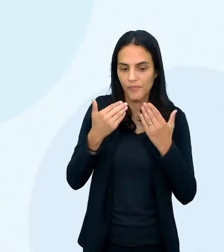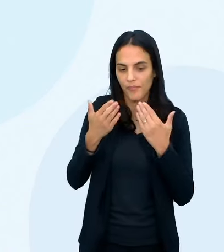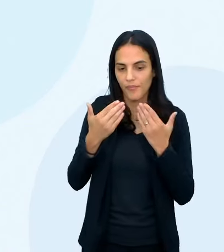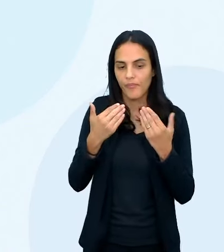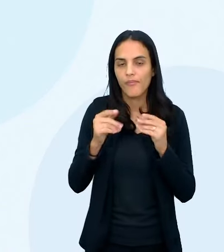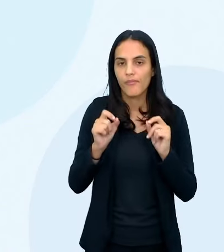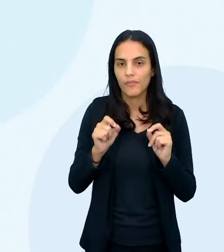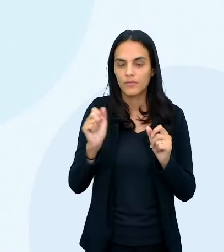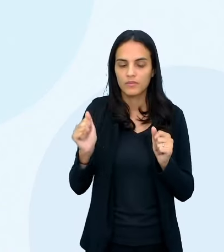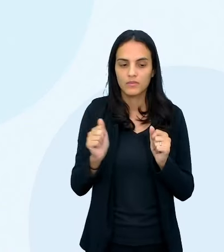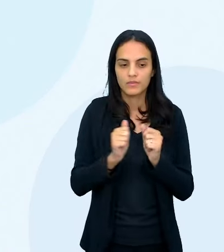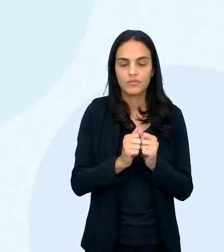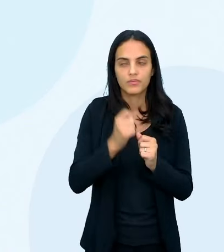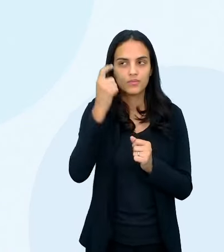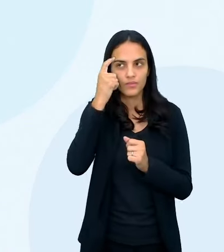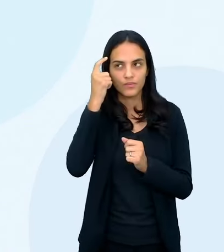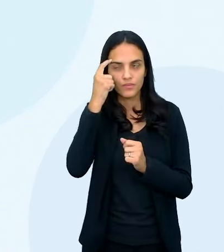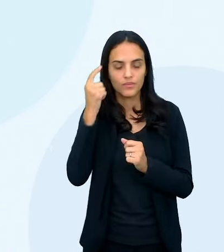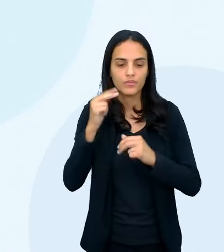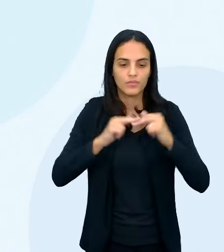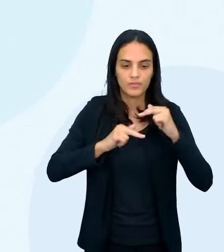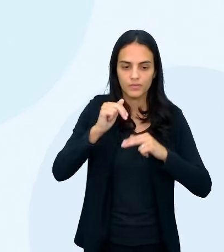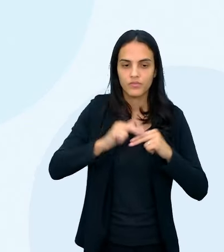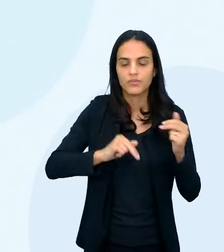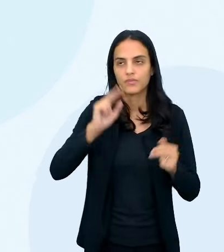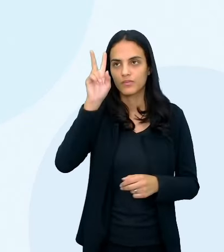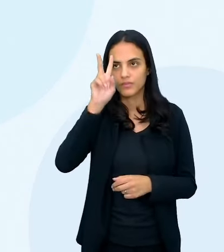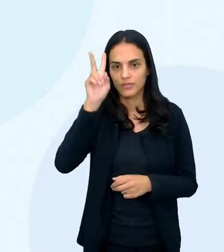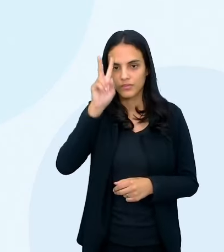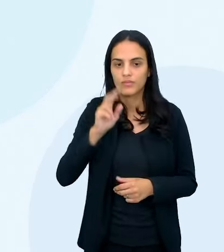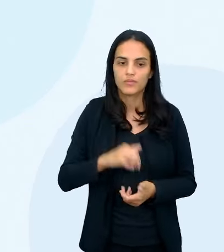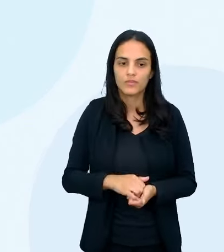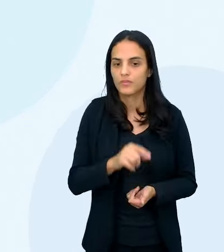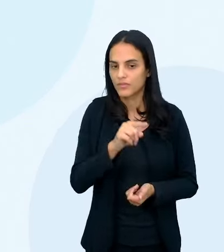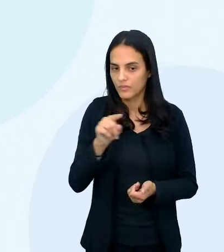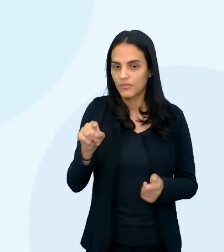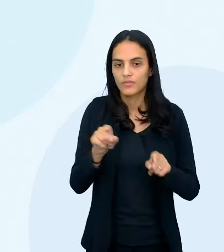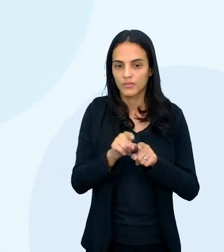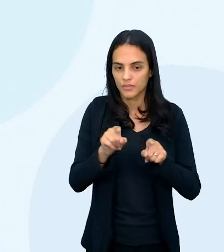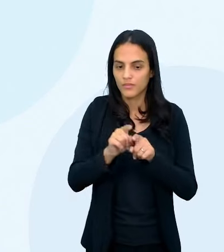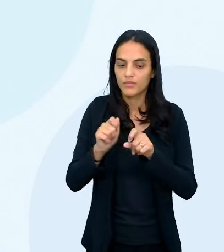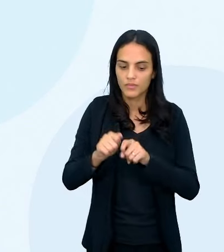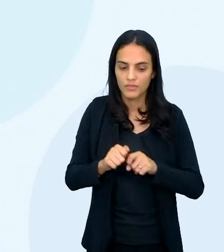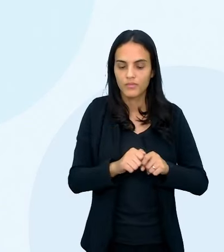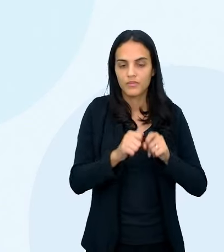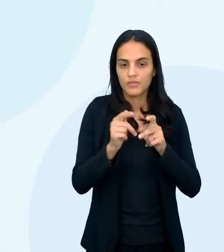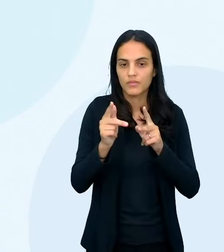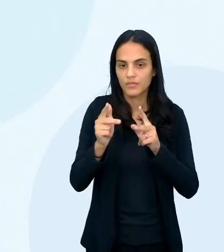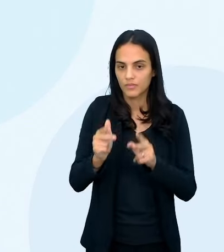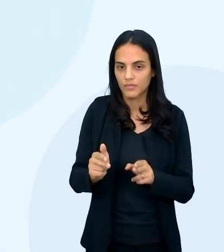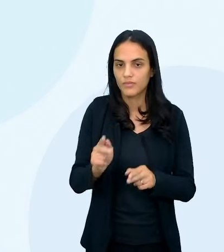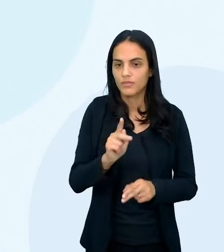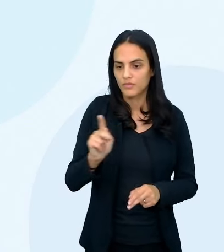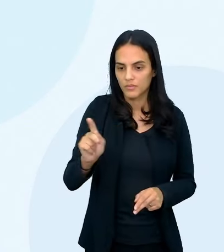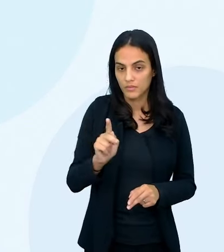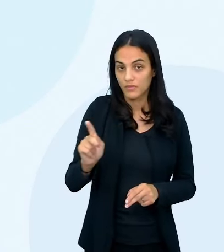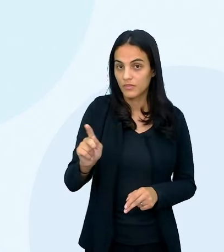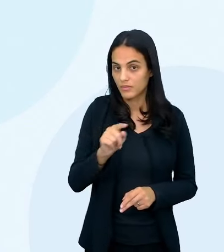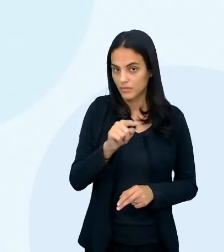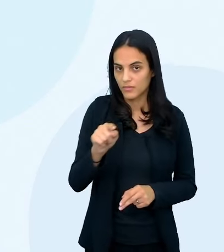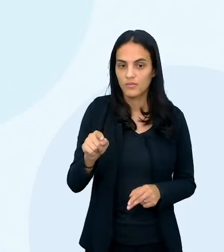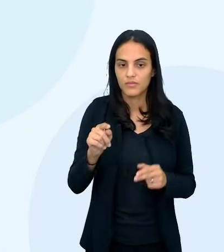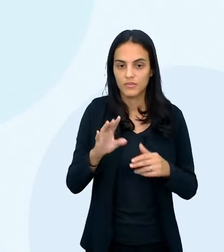com a questão da memória, do material histórico. Então, vocês também façam a mesma coisa. Os professores que tiverem